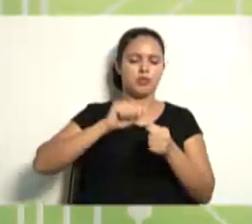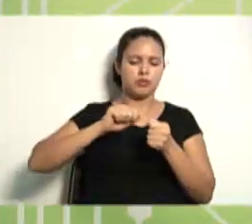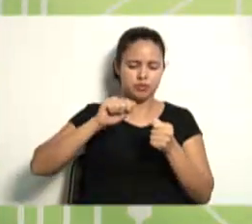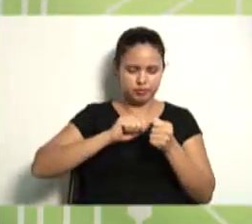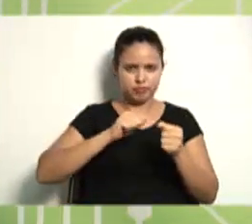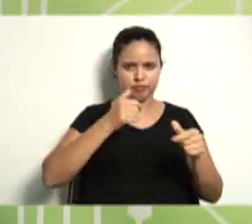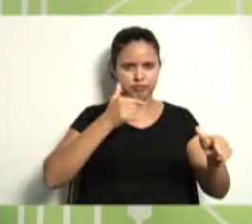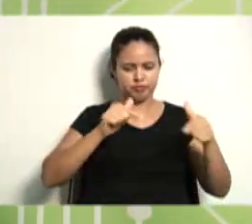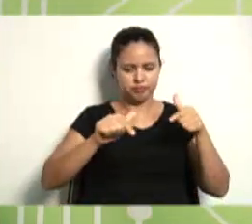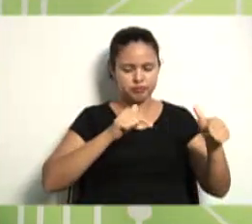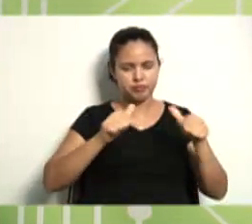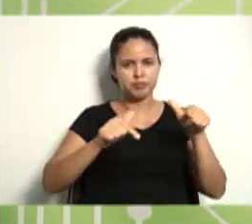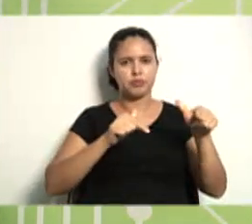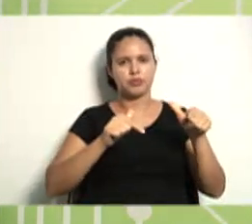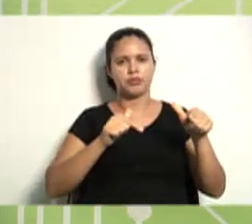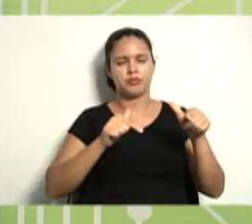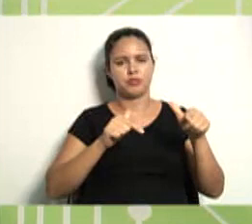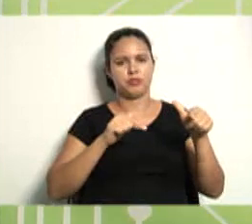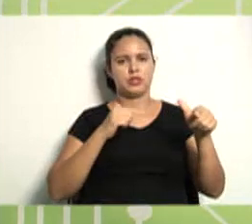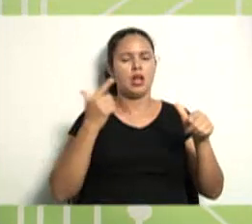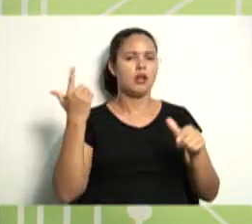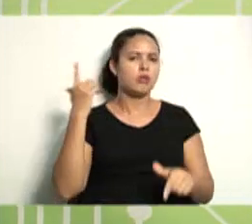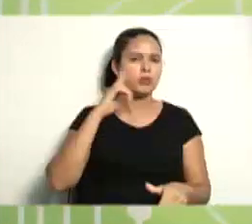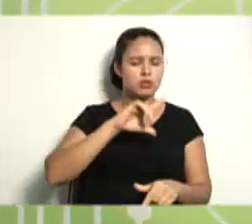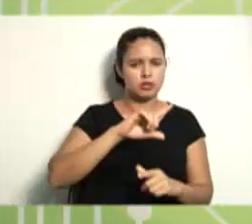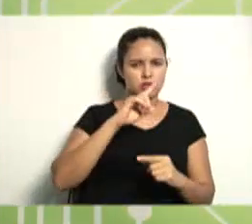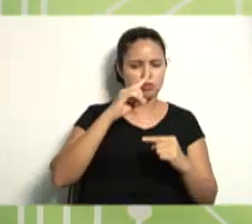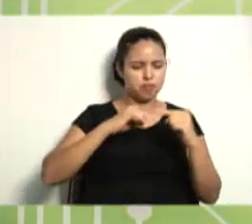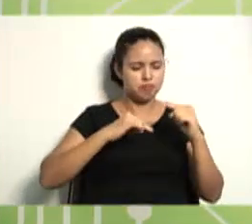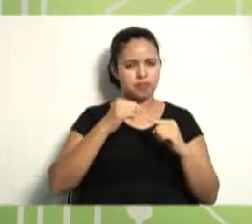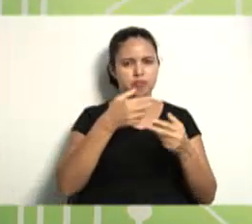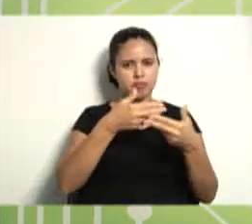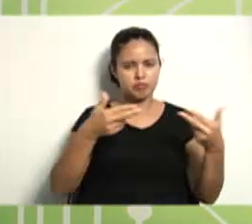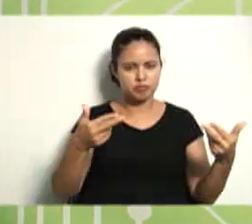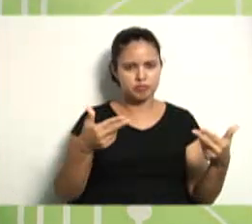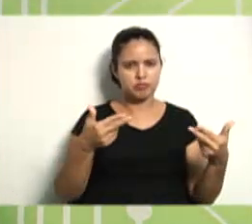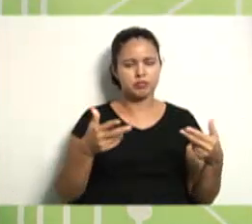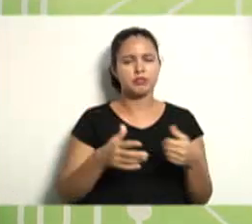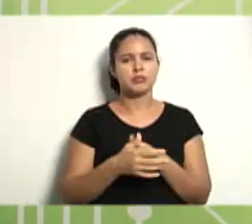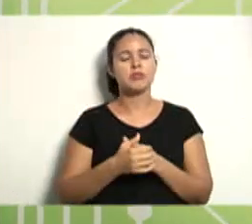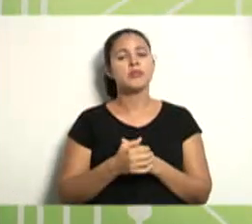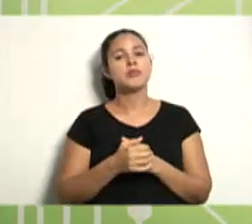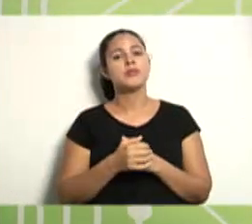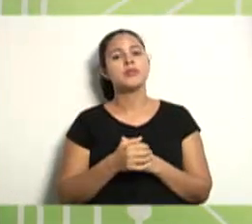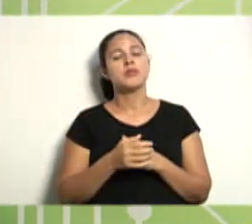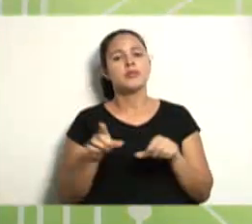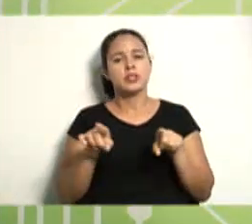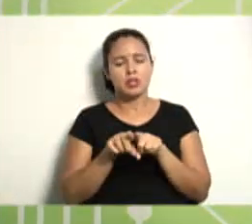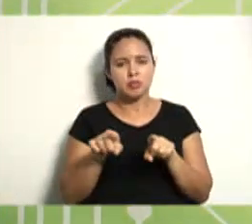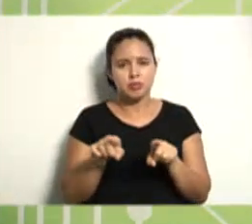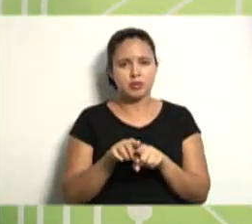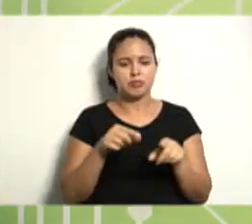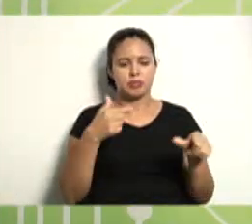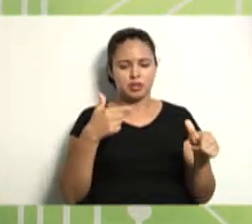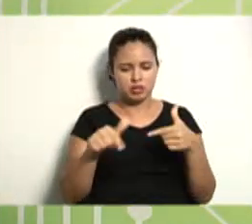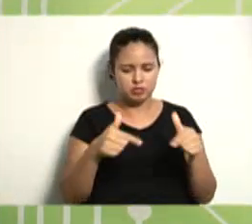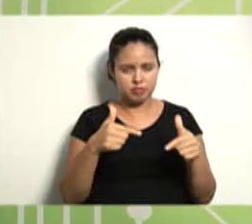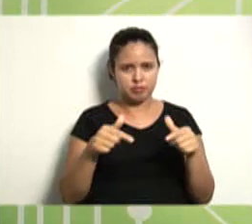possível esse objeto que está na sua frente. E trabalho, além disso, é